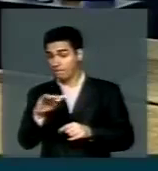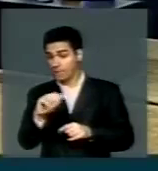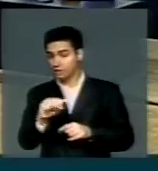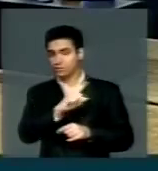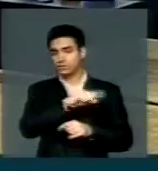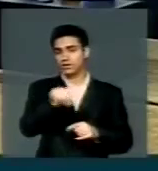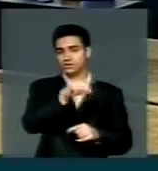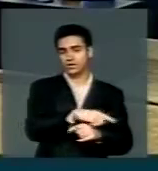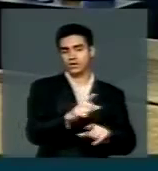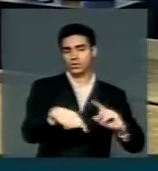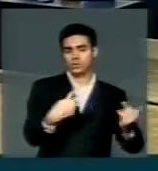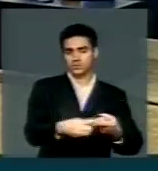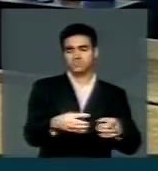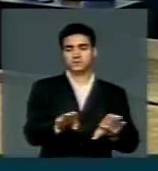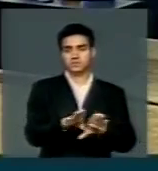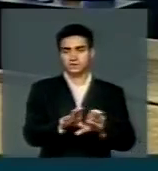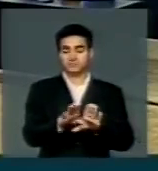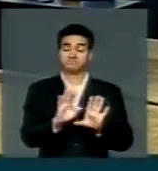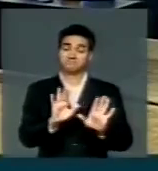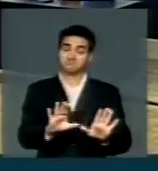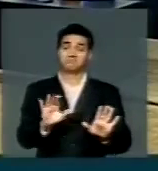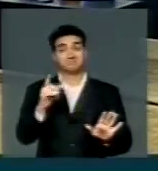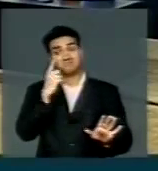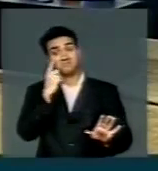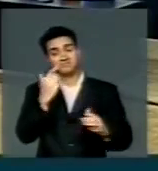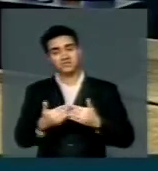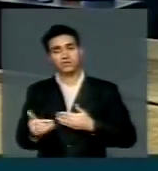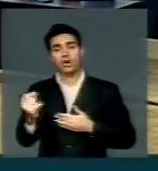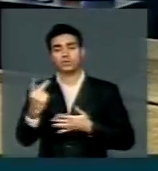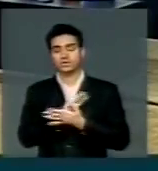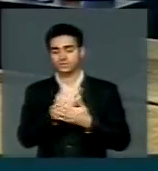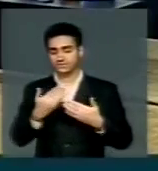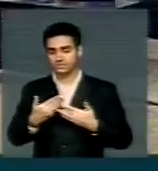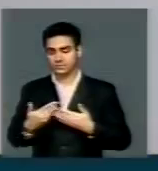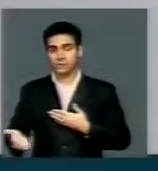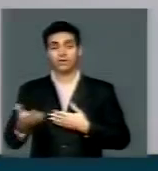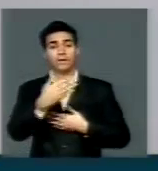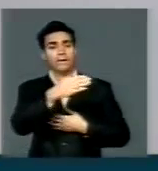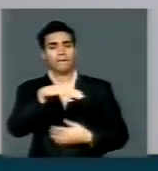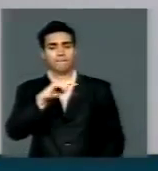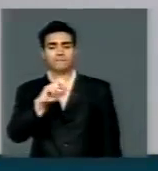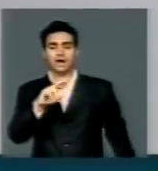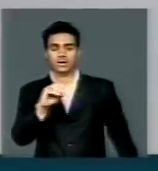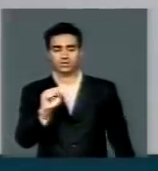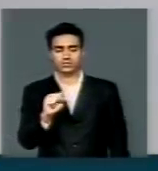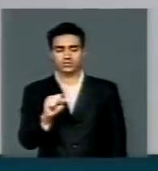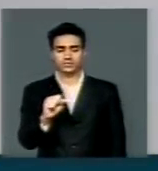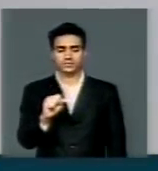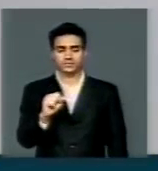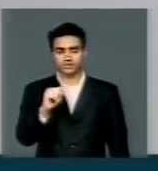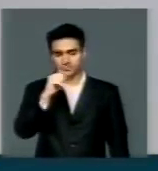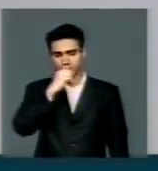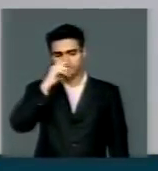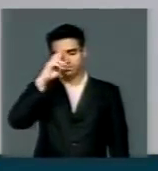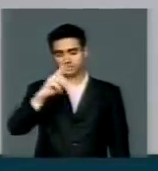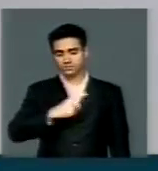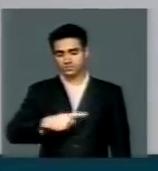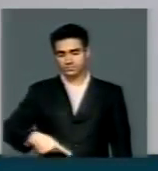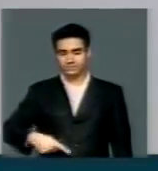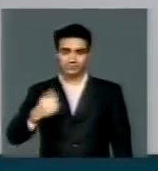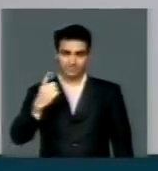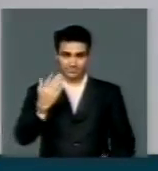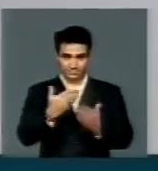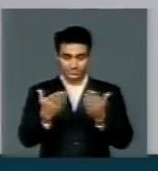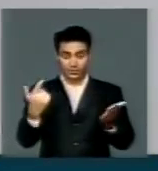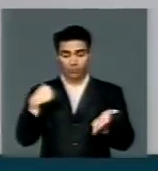Palavra ao nobre deputado Marcos Pestana, com imenso prazer. Senhor presidente, senhores deputados, senhoras deputadas,